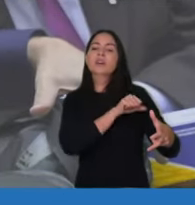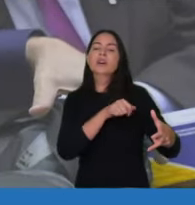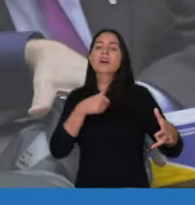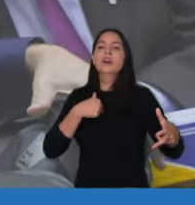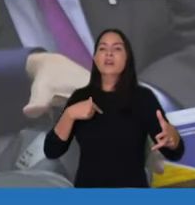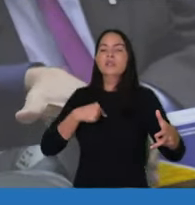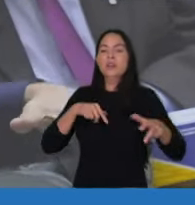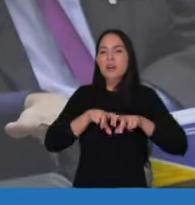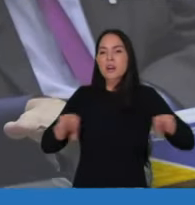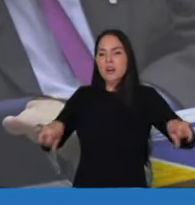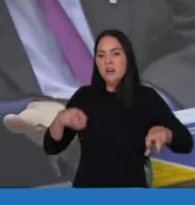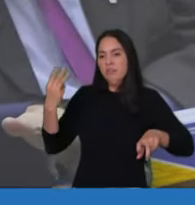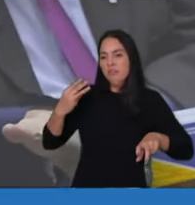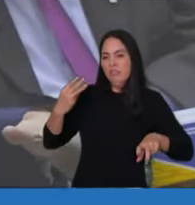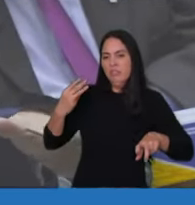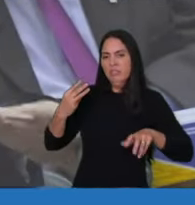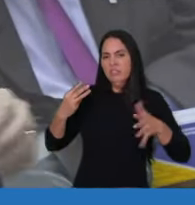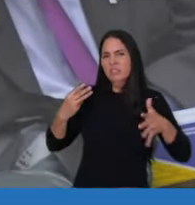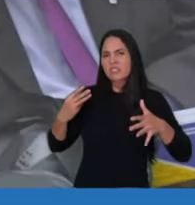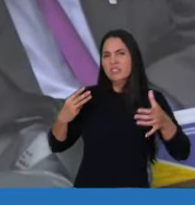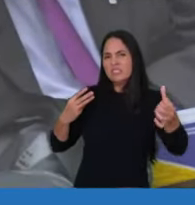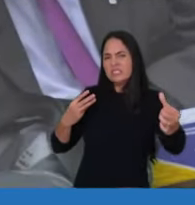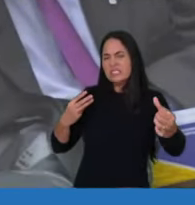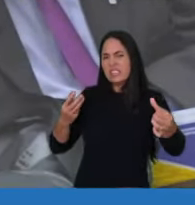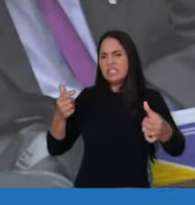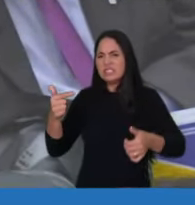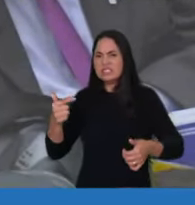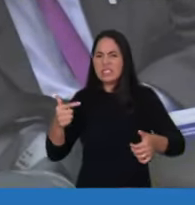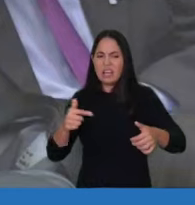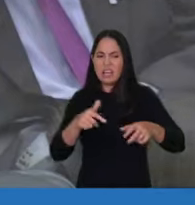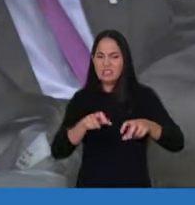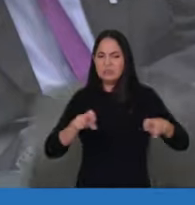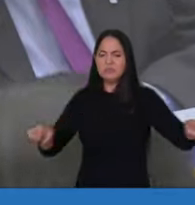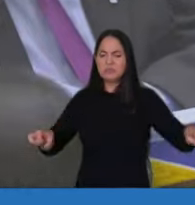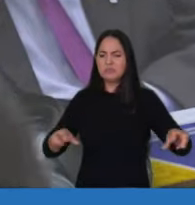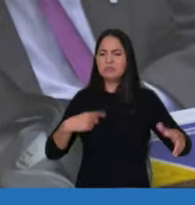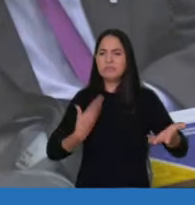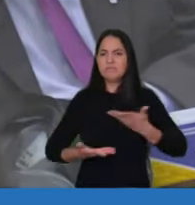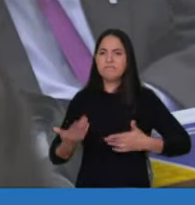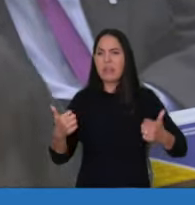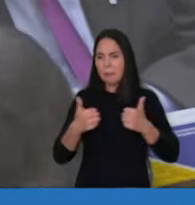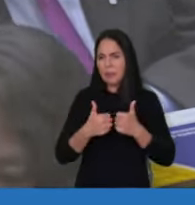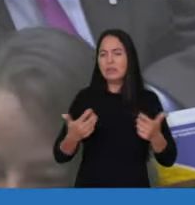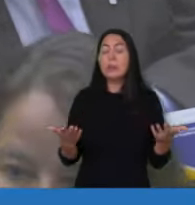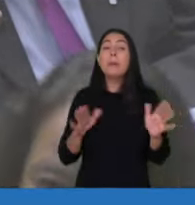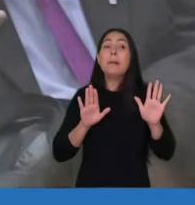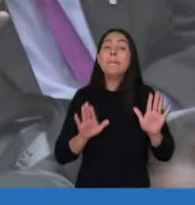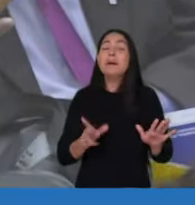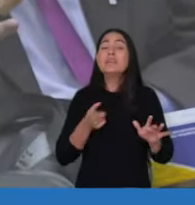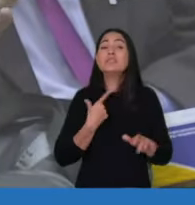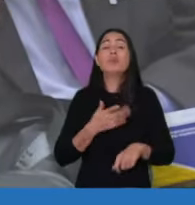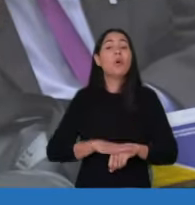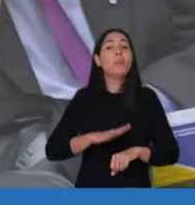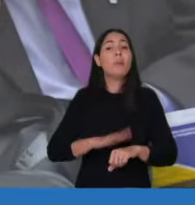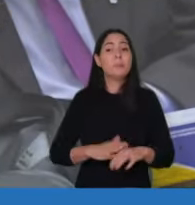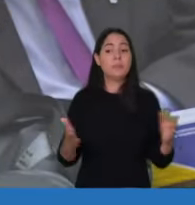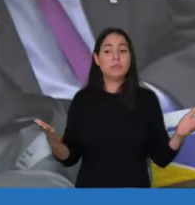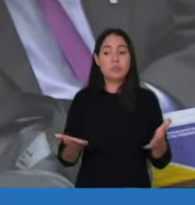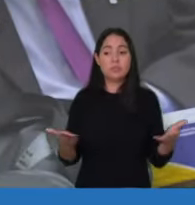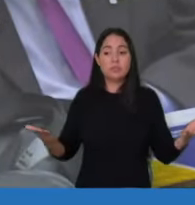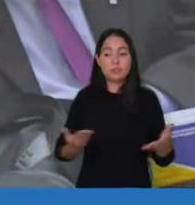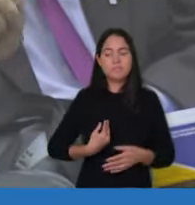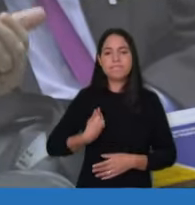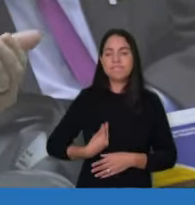terceira poltrona e ela ali pela sexta, sétima poltrona. É preciso compreender que o momento que a gente está vivendo, quando